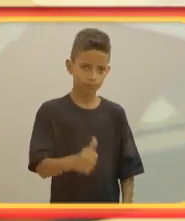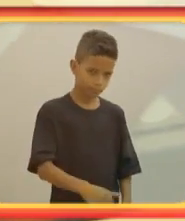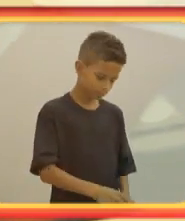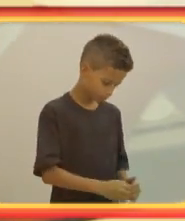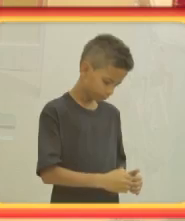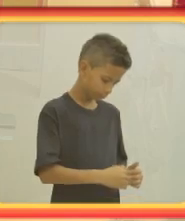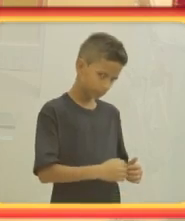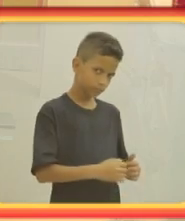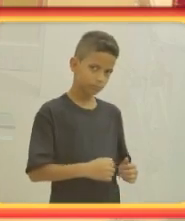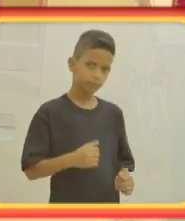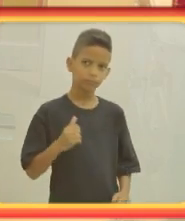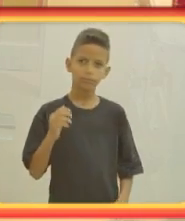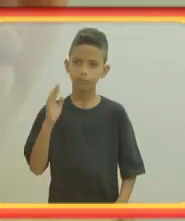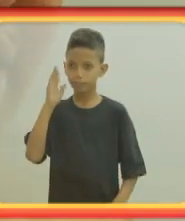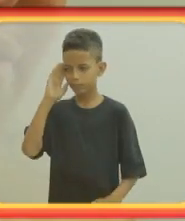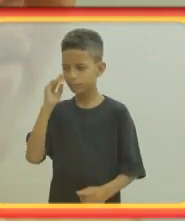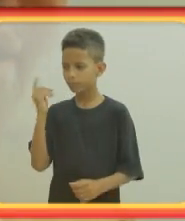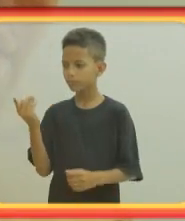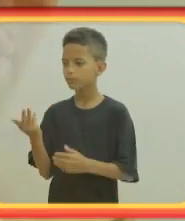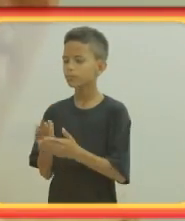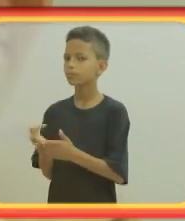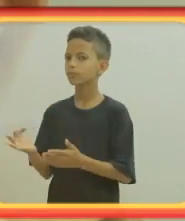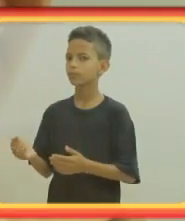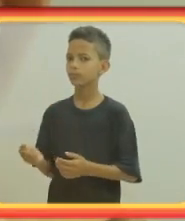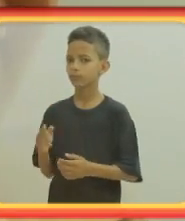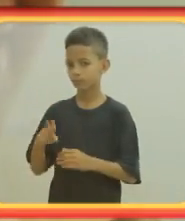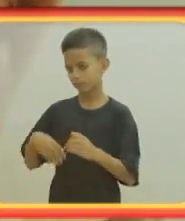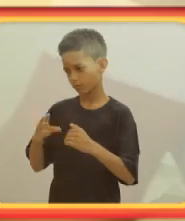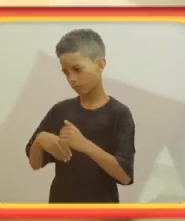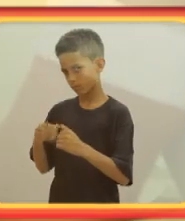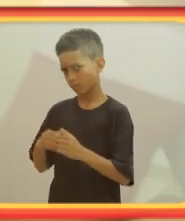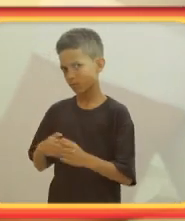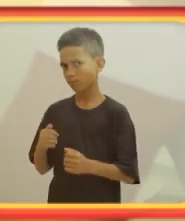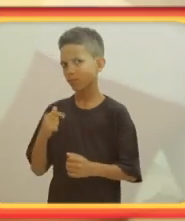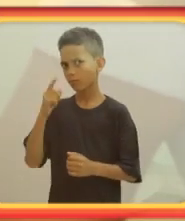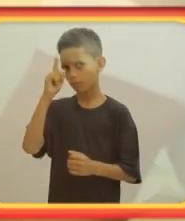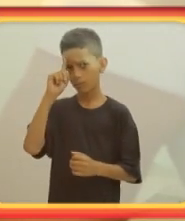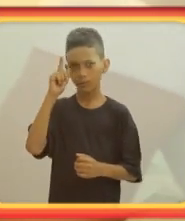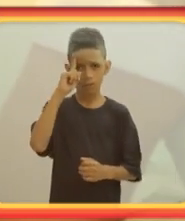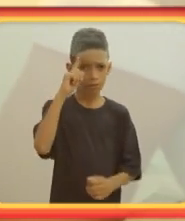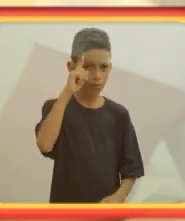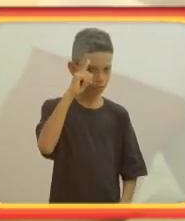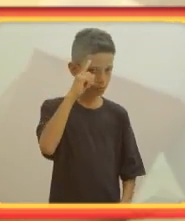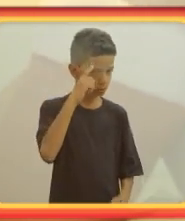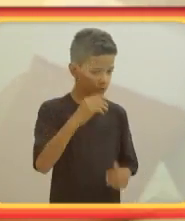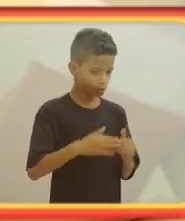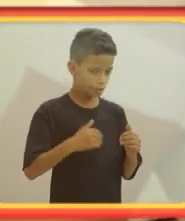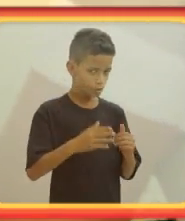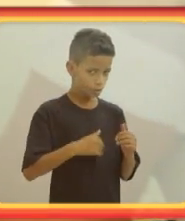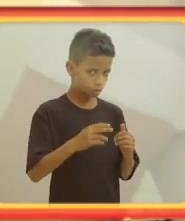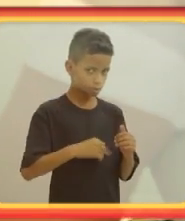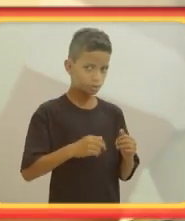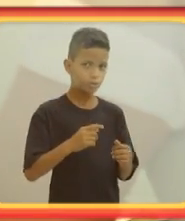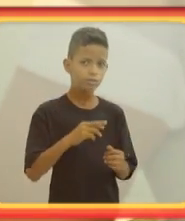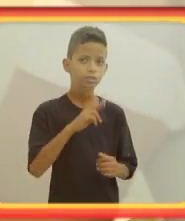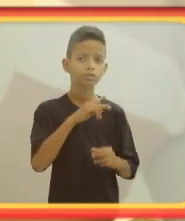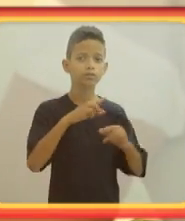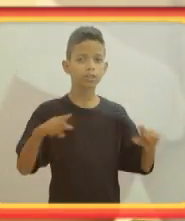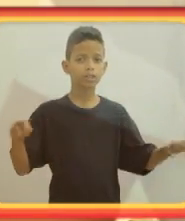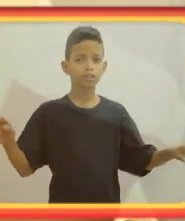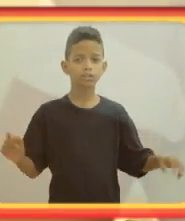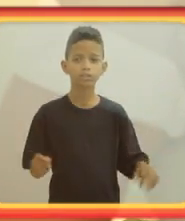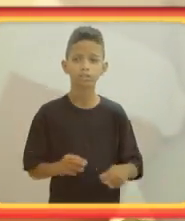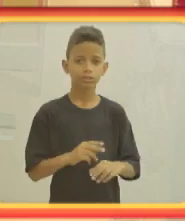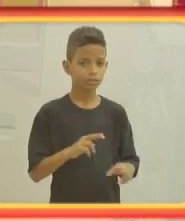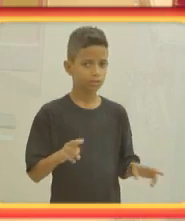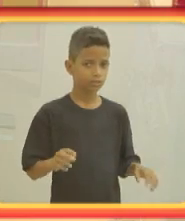Né? É. Sabe quantas vezes tem que fazer unha por semana? Um dia só. Isso. Toda semana você bota um desenho diferente, um